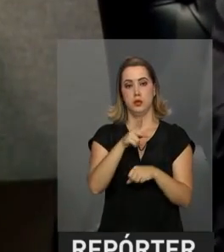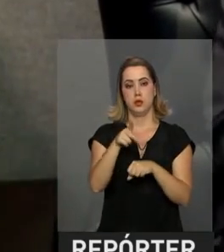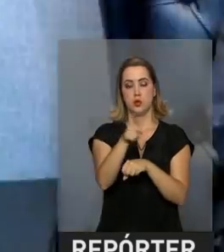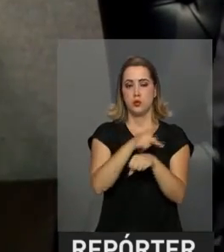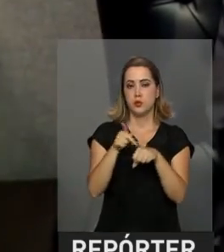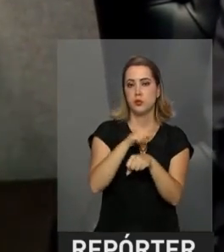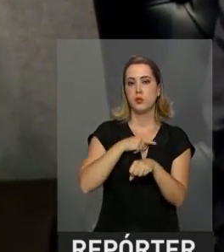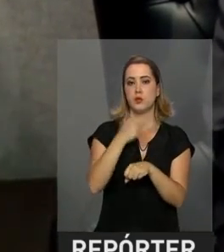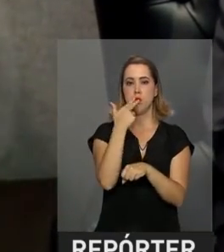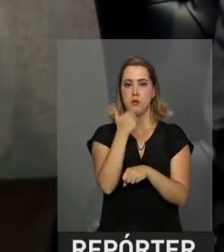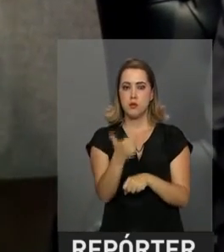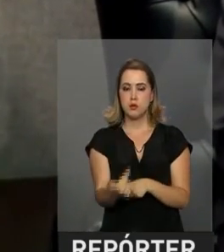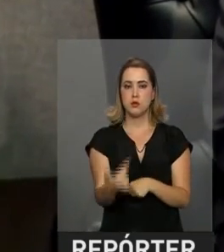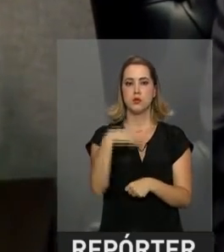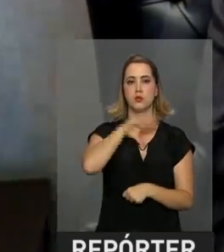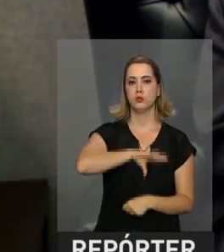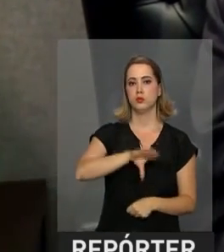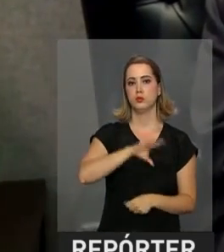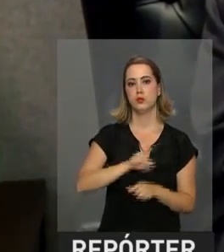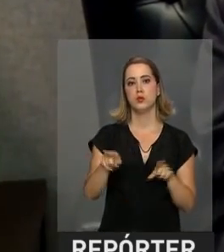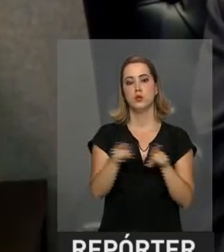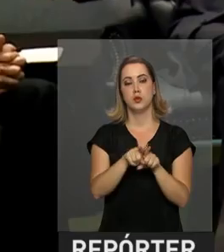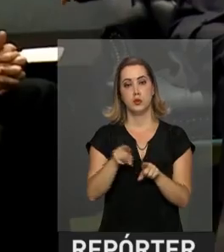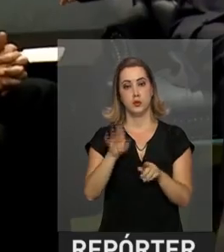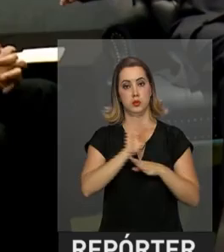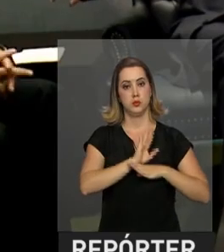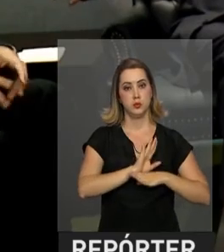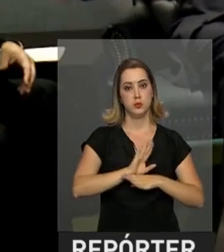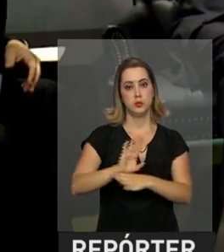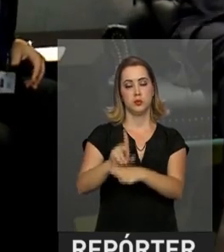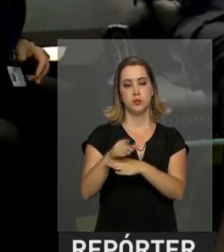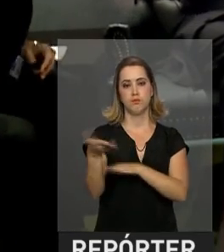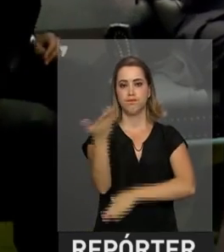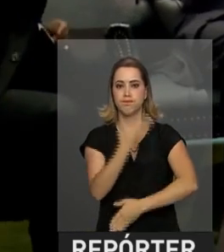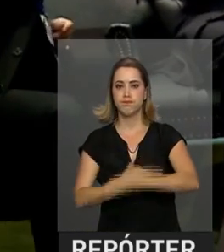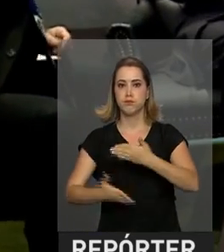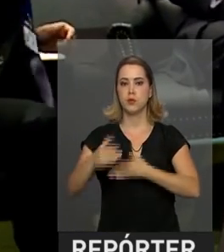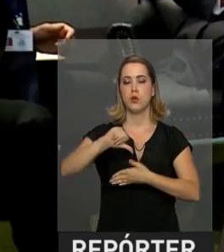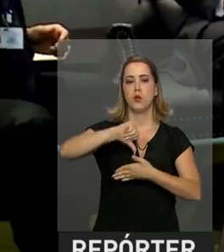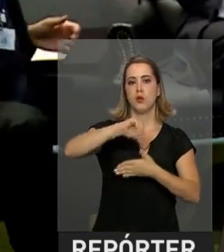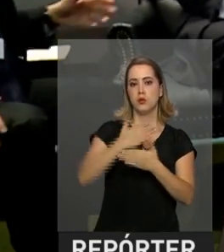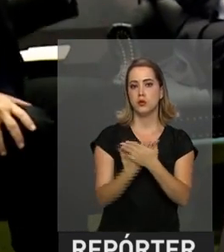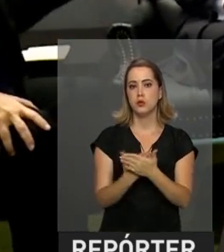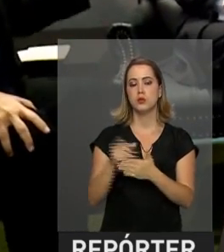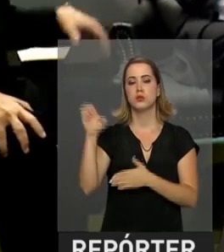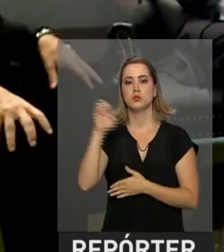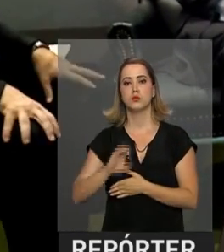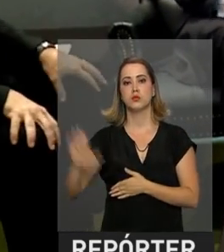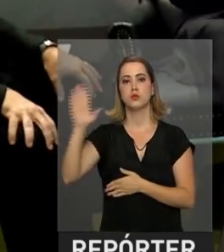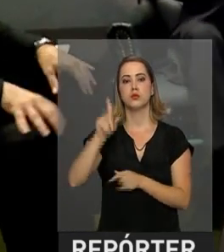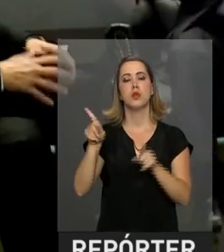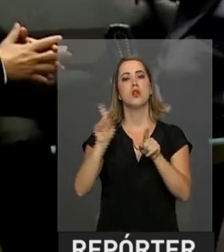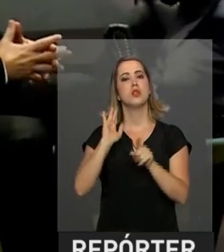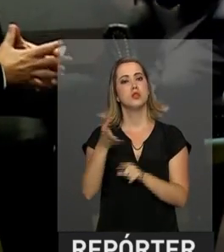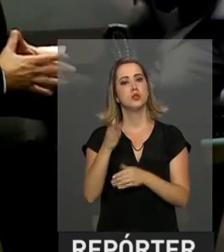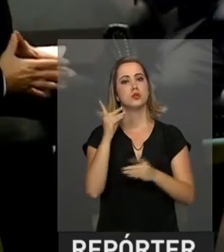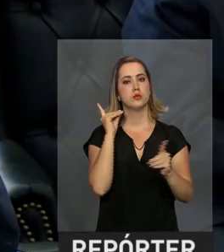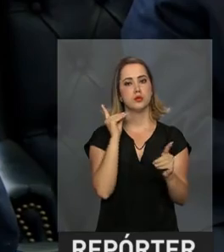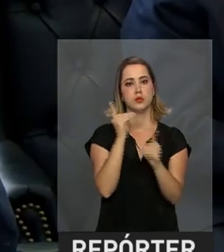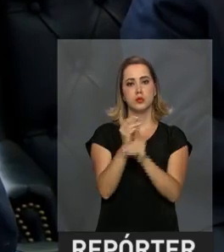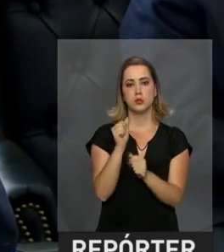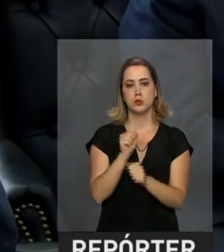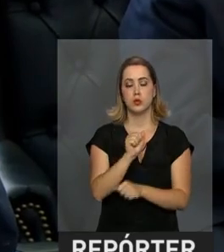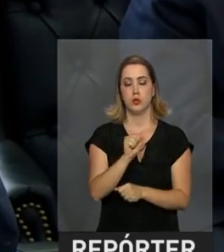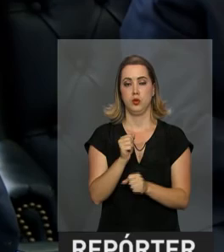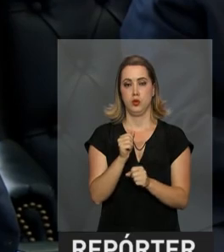os portugueses também reiteraram apoio às negociações entre mercosul e união européia já no encontro com o presidente